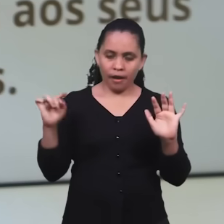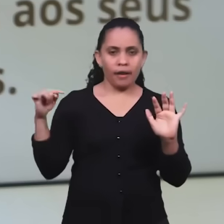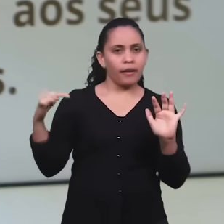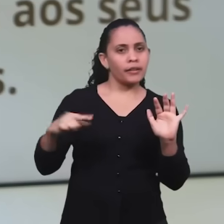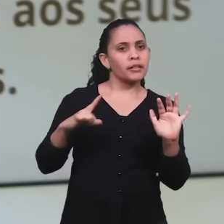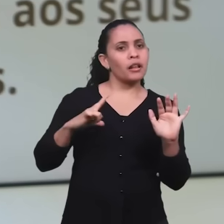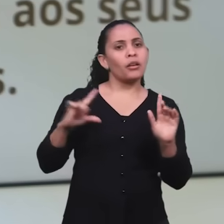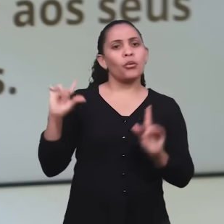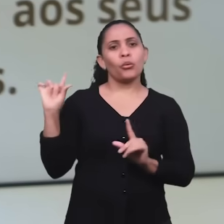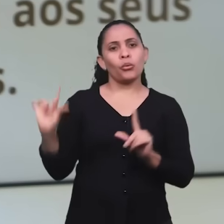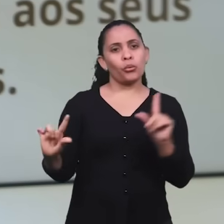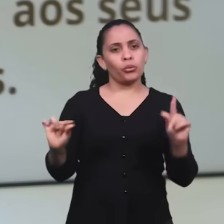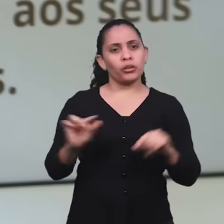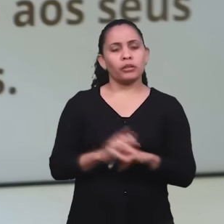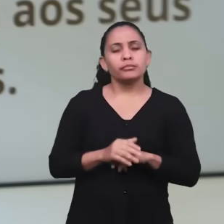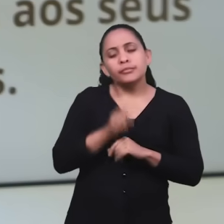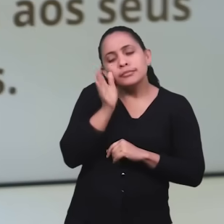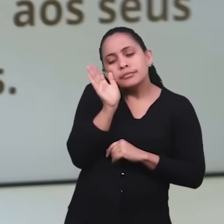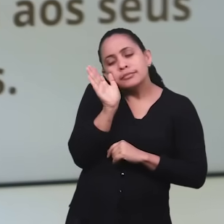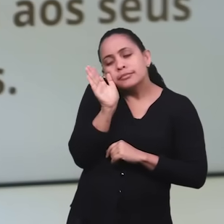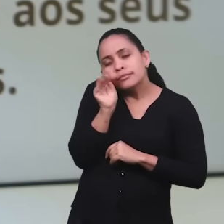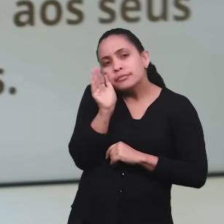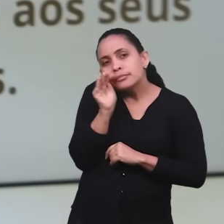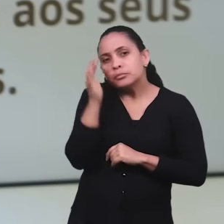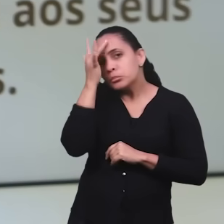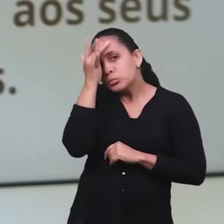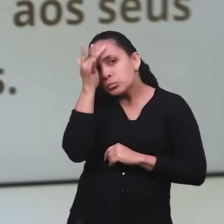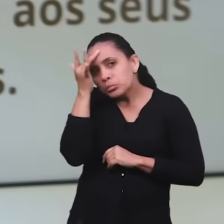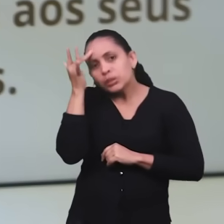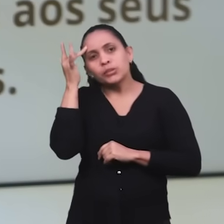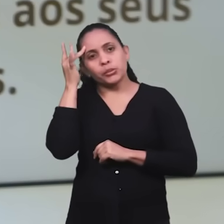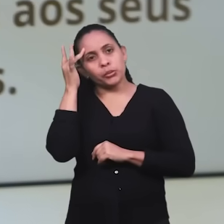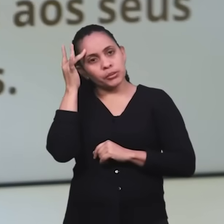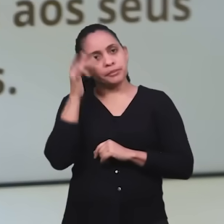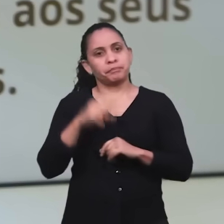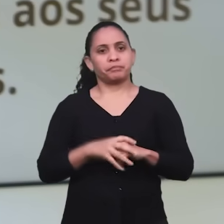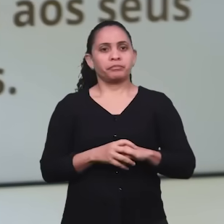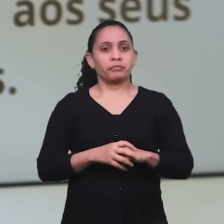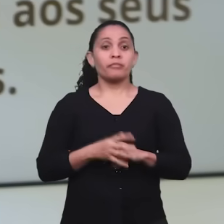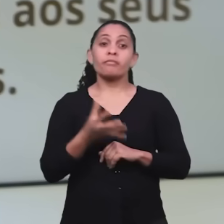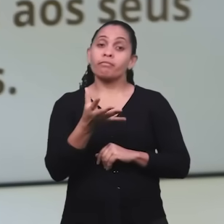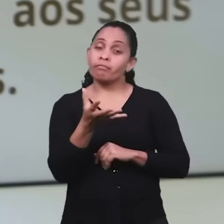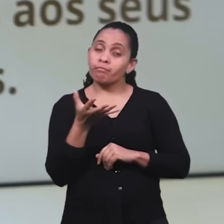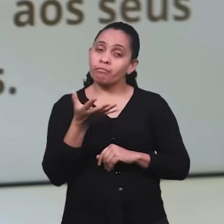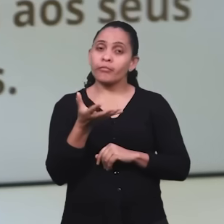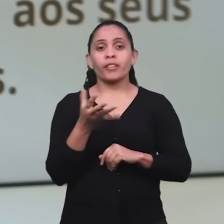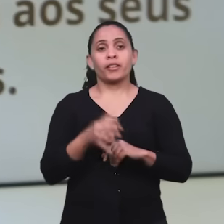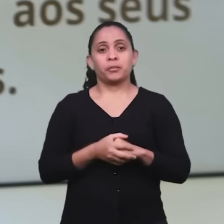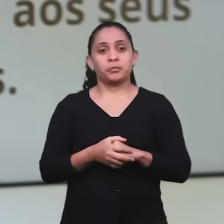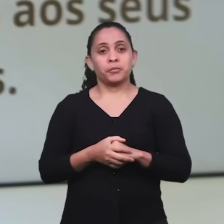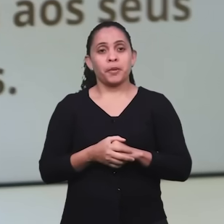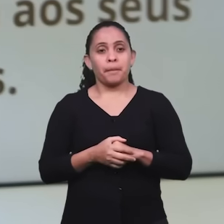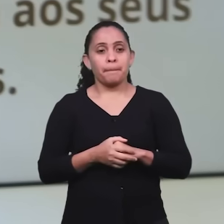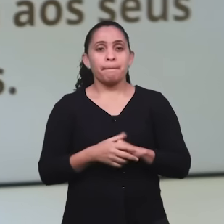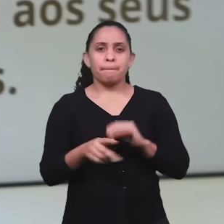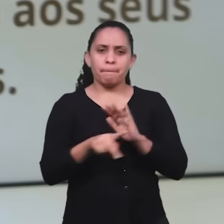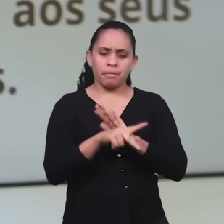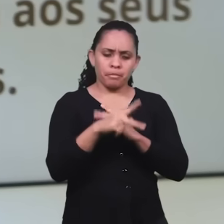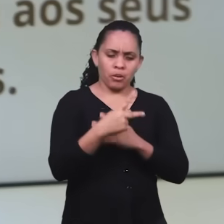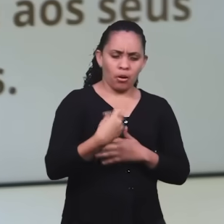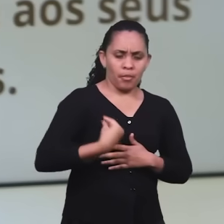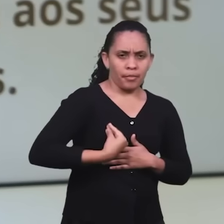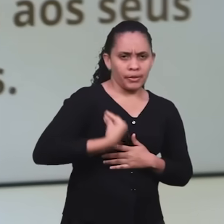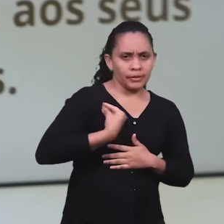medida, era formada por curiosos, pessoas que buscavam alguma coisa para